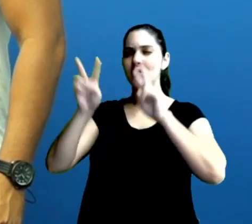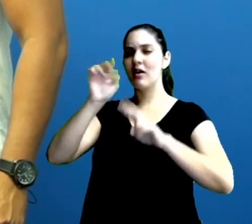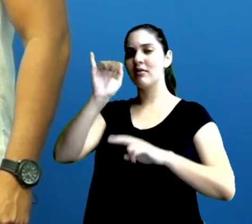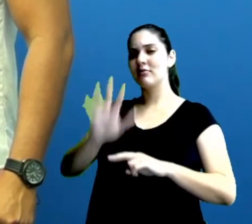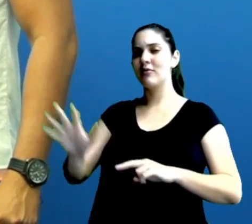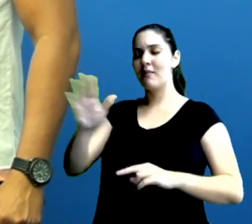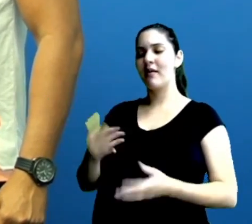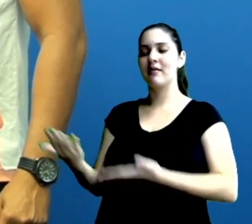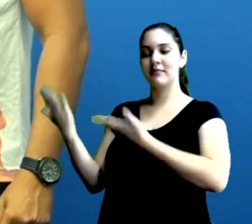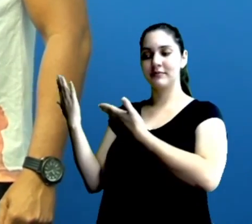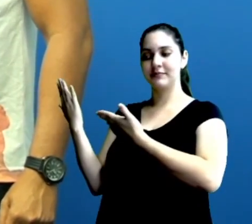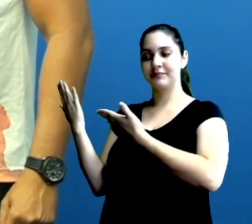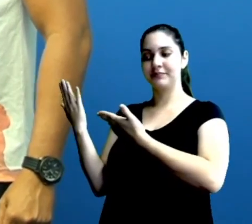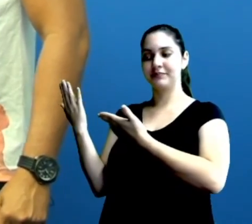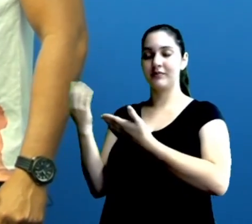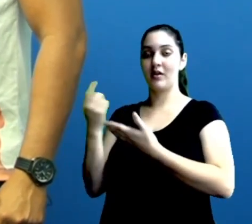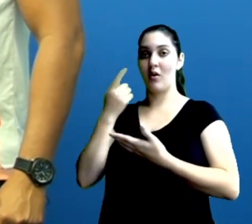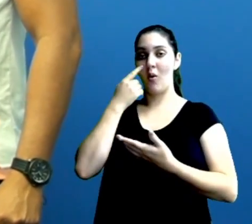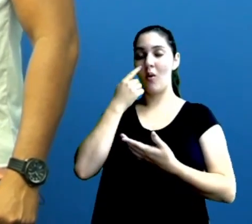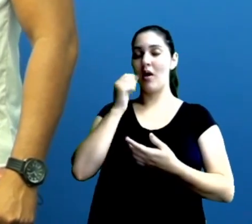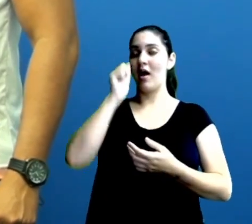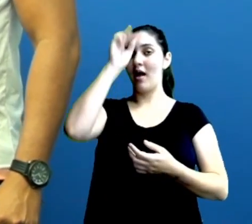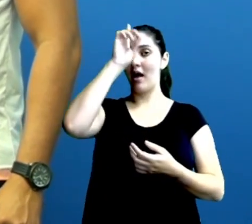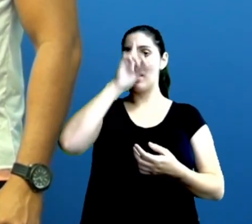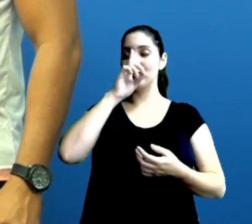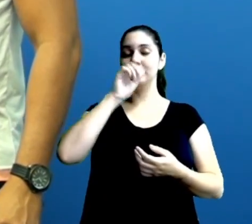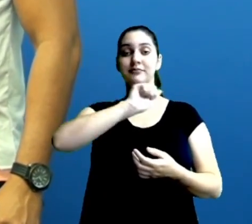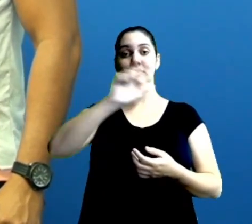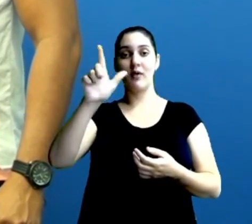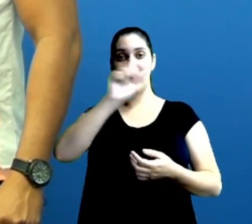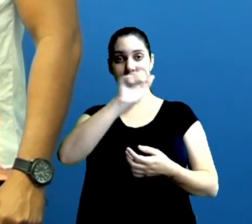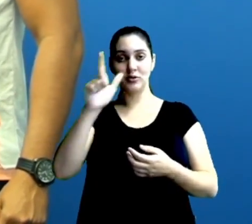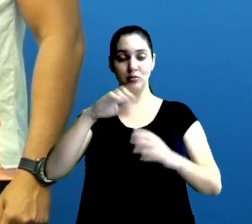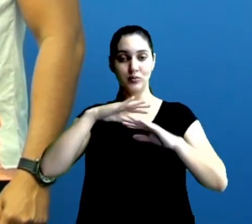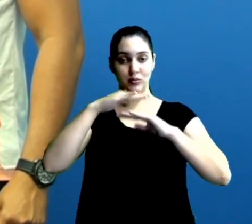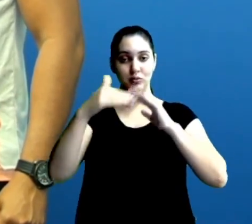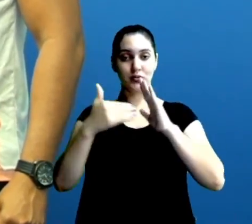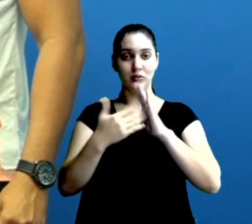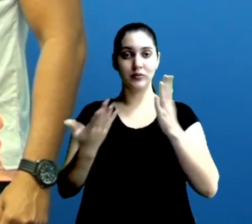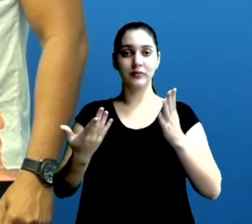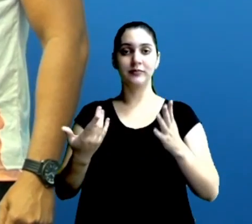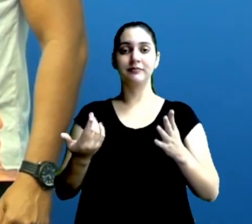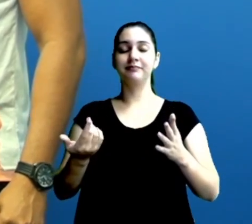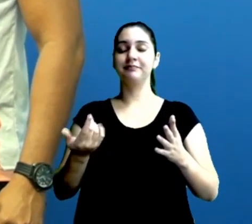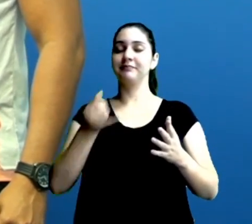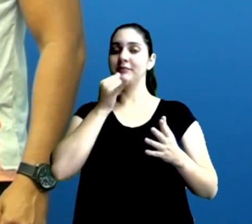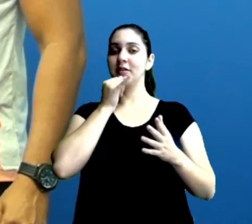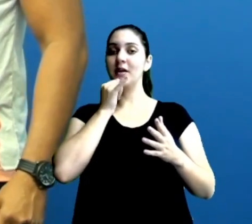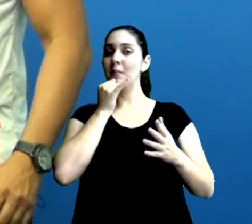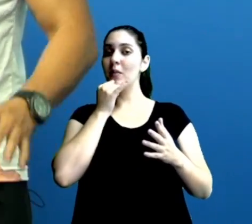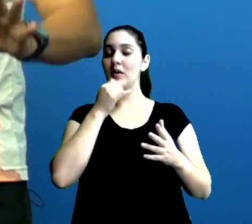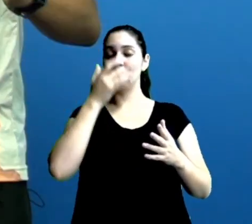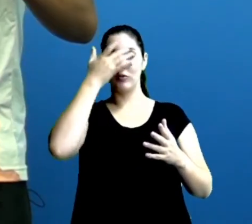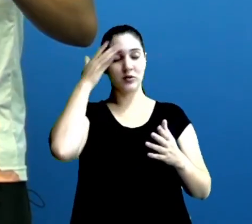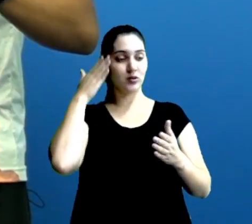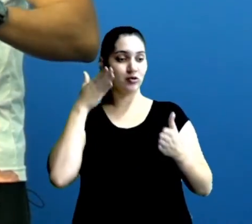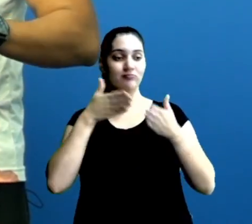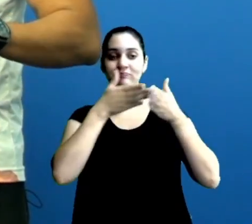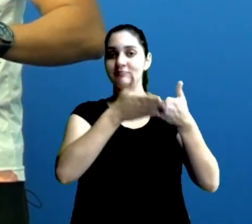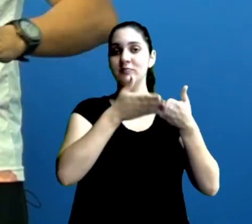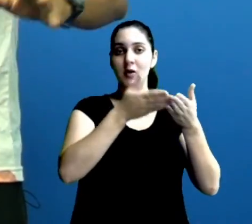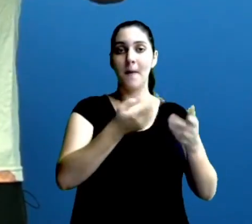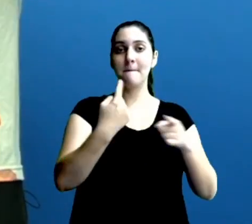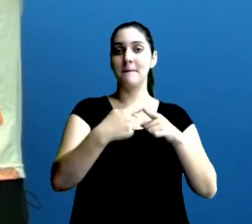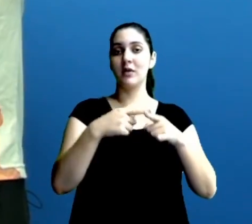o Oceano Atlântico, essa parte azul toda aqui, né? Que eles não exploravam, porque eles tinham medo